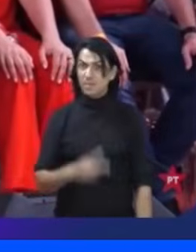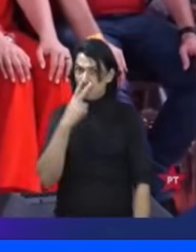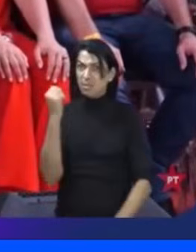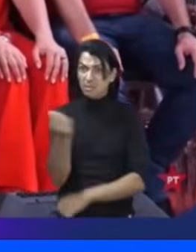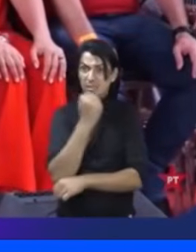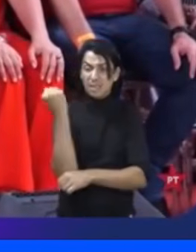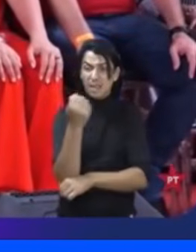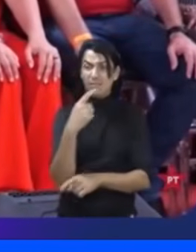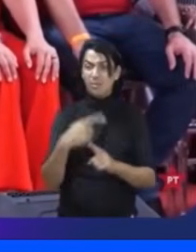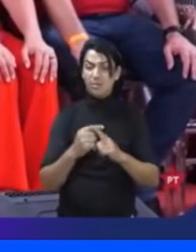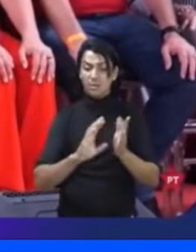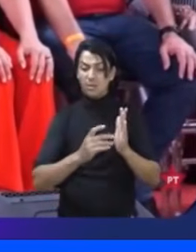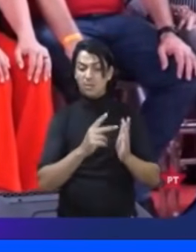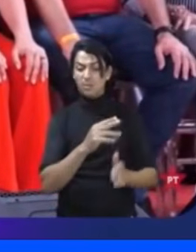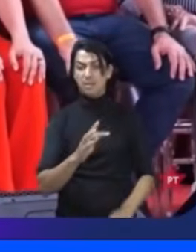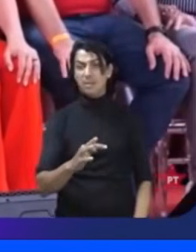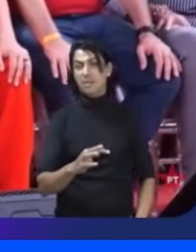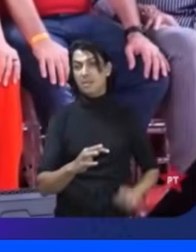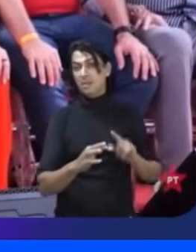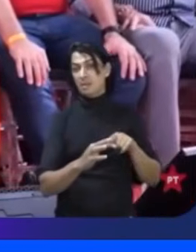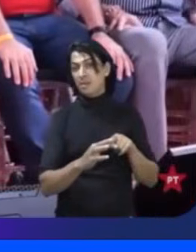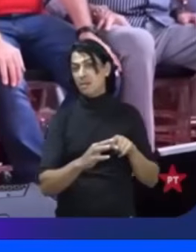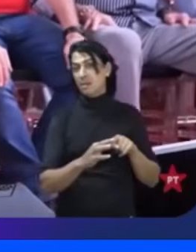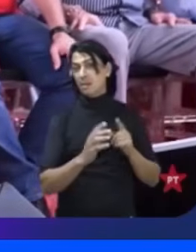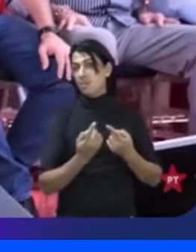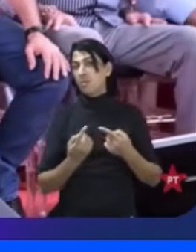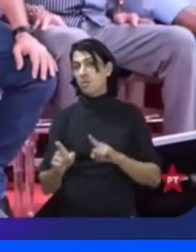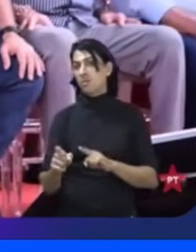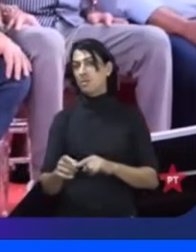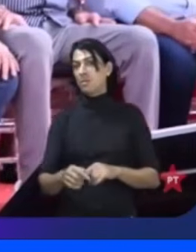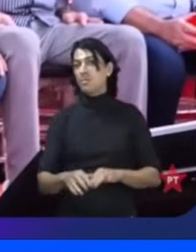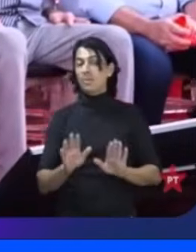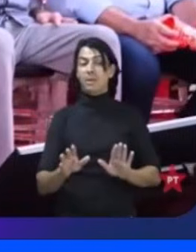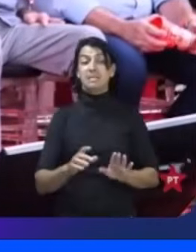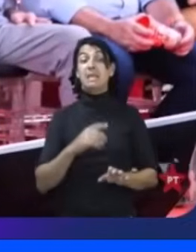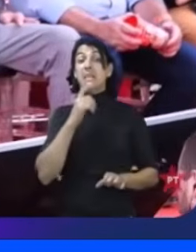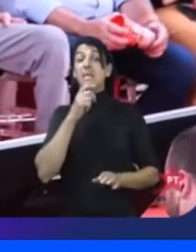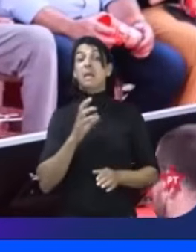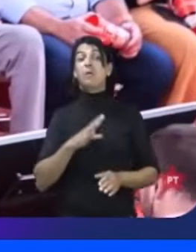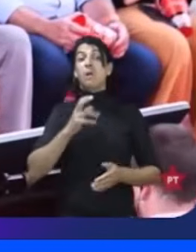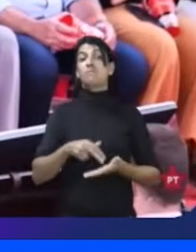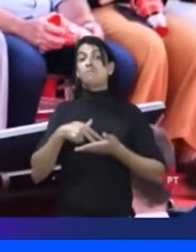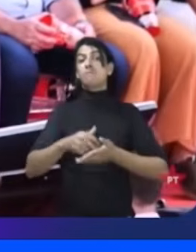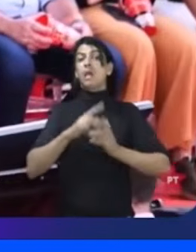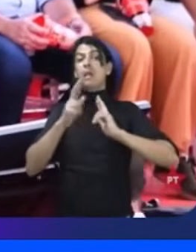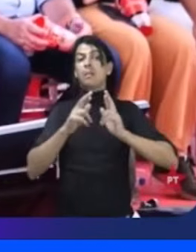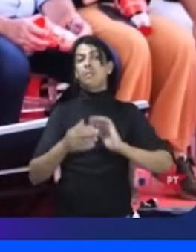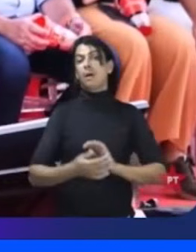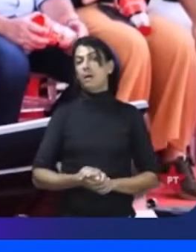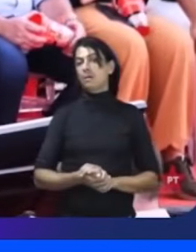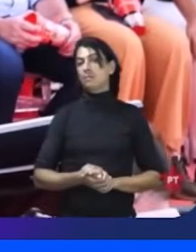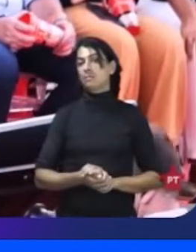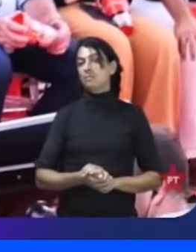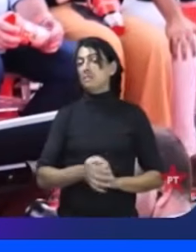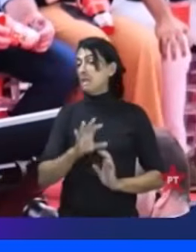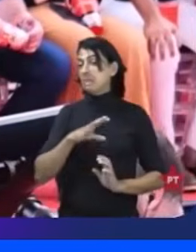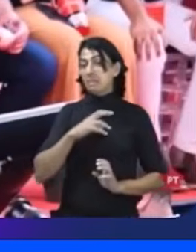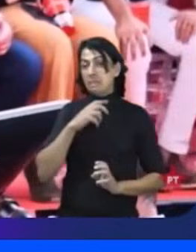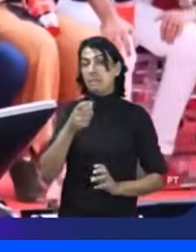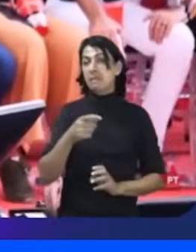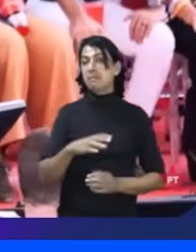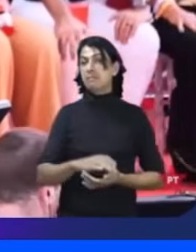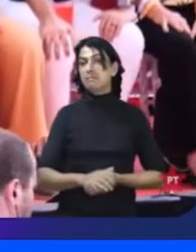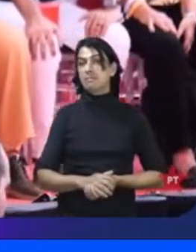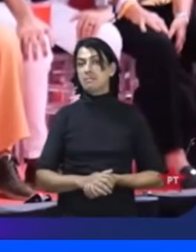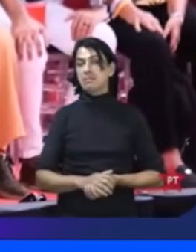é que o PT votou favorável. E ninguém reclama. Ninguém reclama disso. É uma